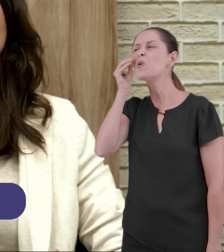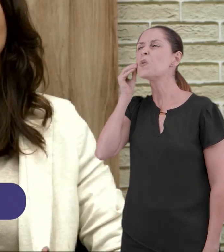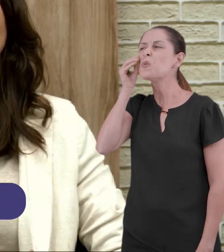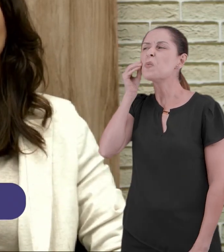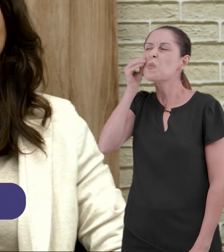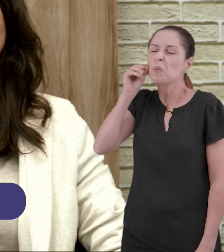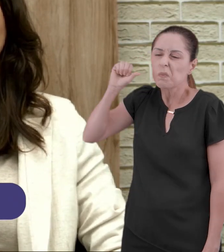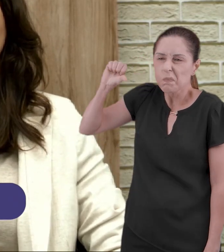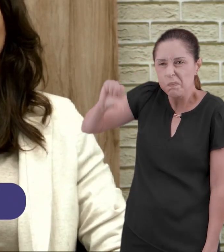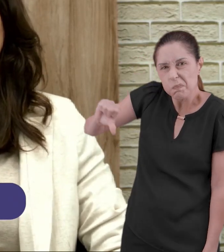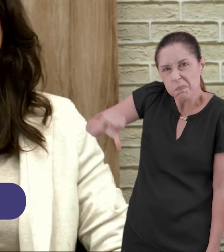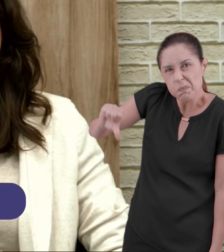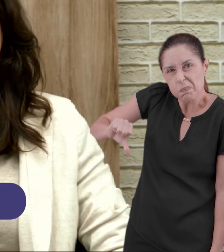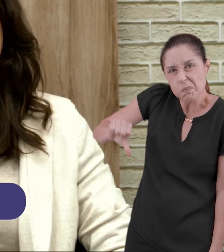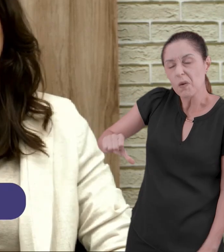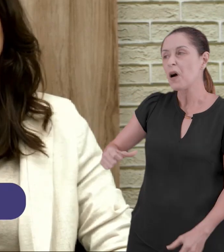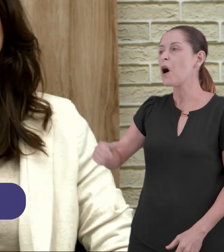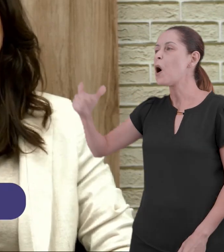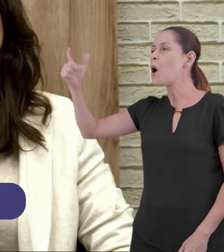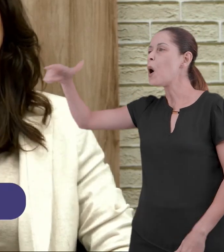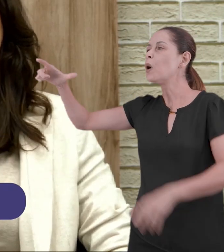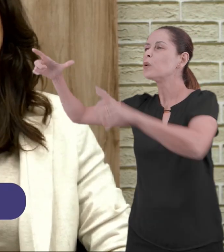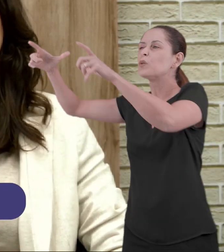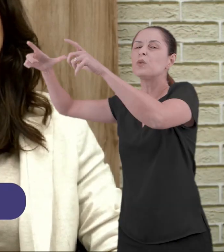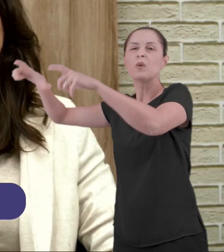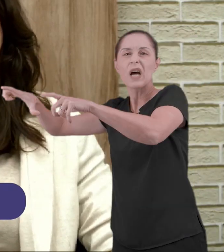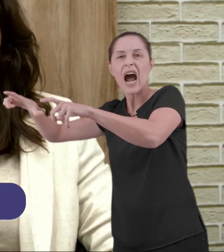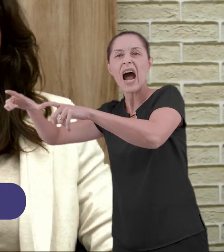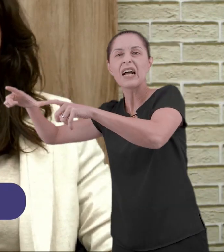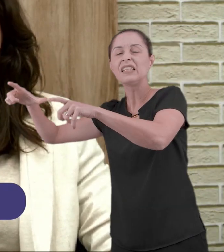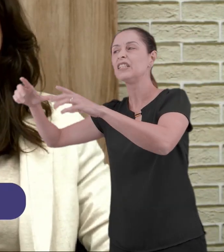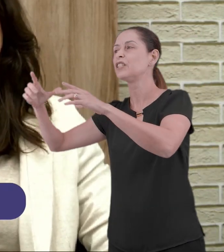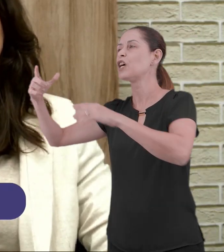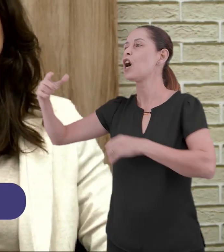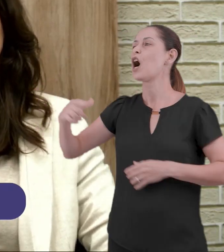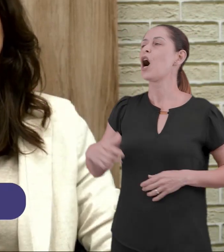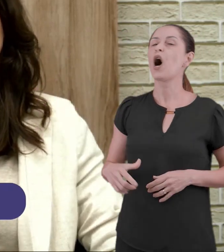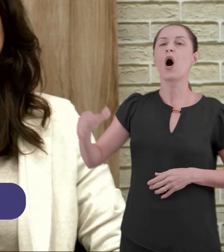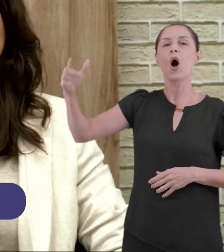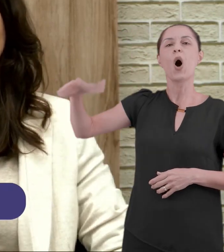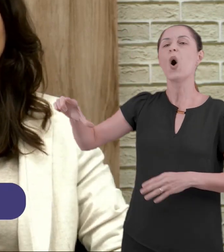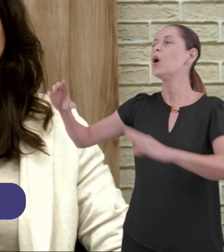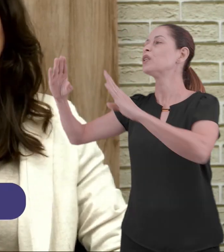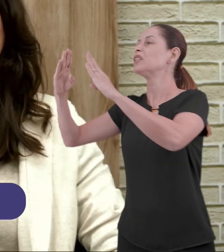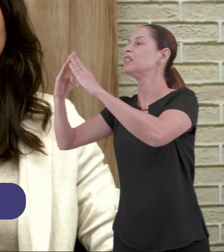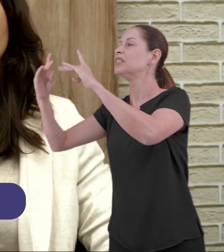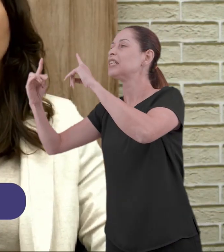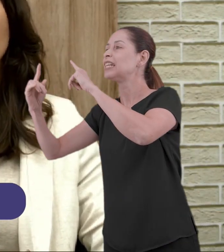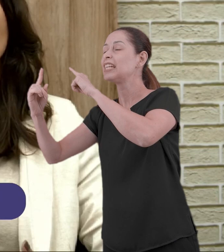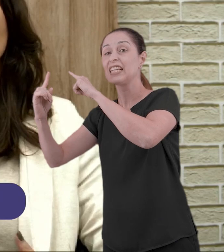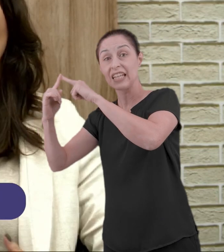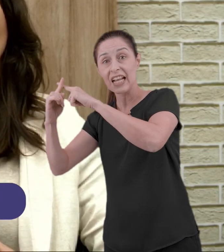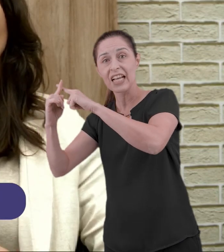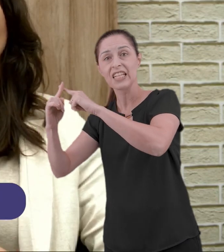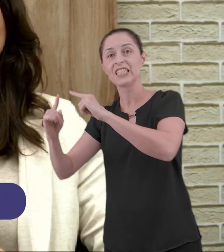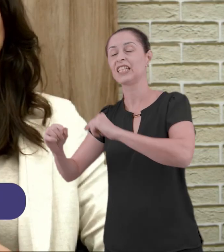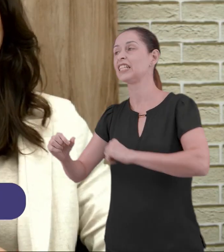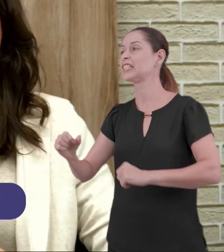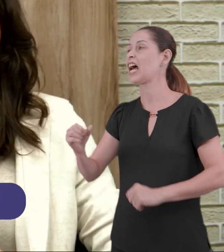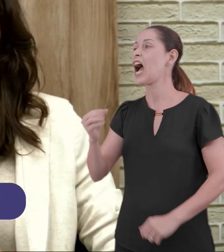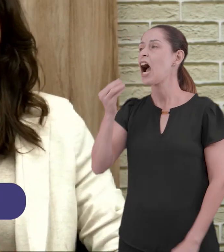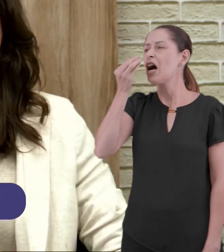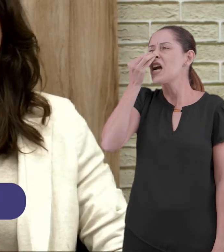dos lugares por onde elas passavam, que elas traziam experiências de rejeição, não só